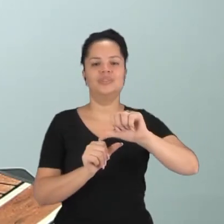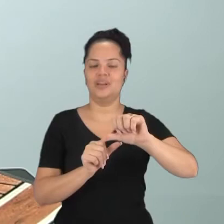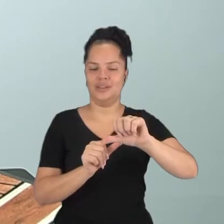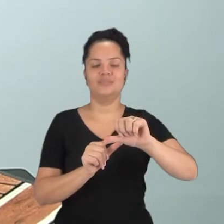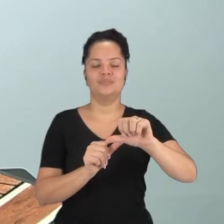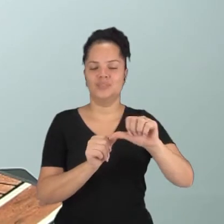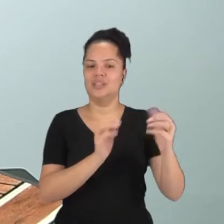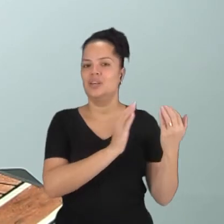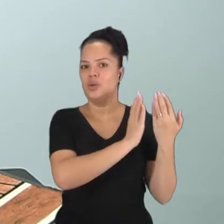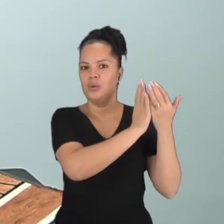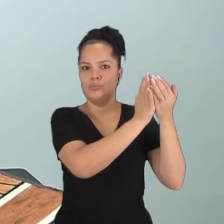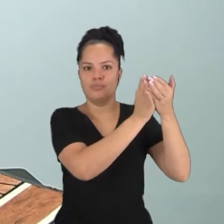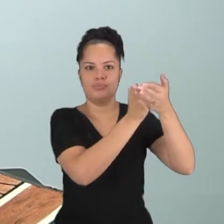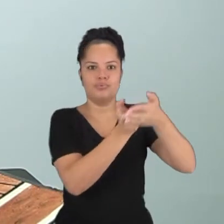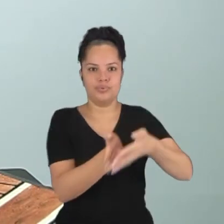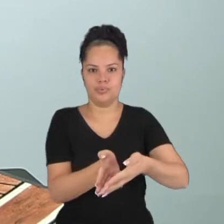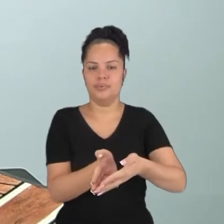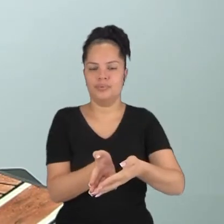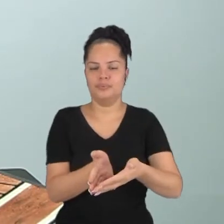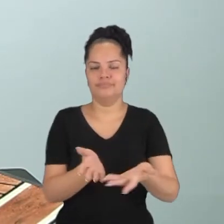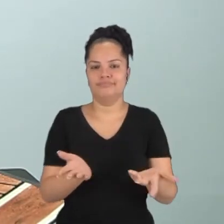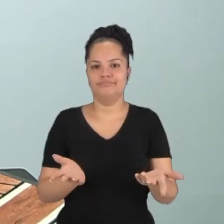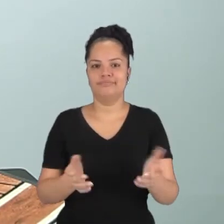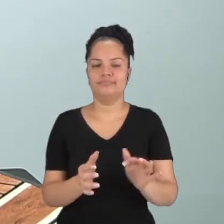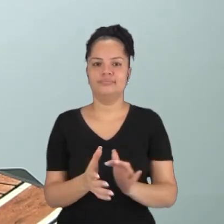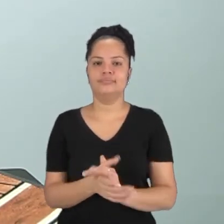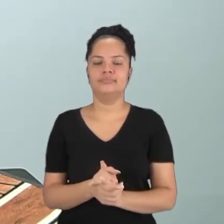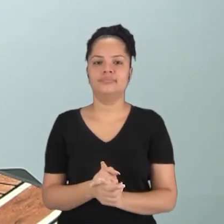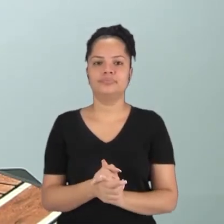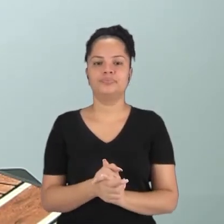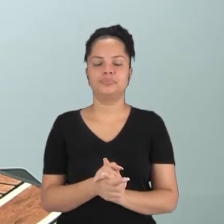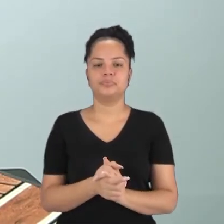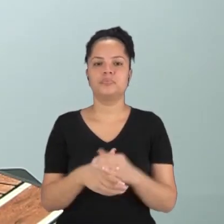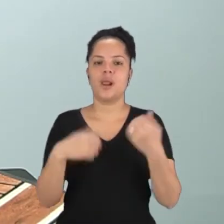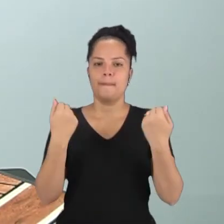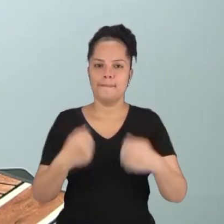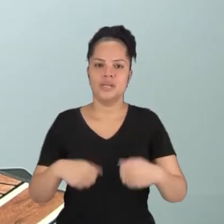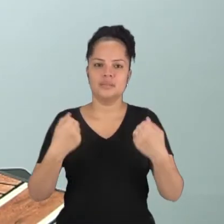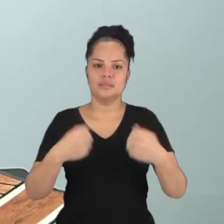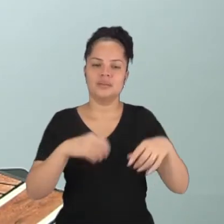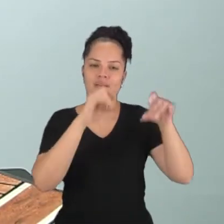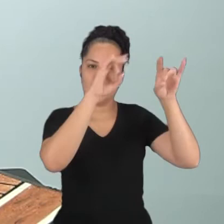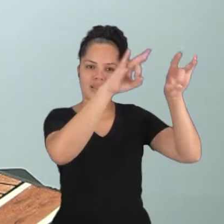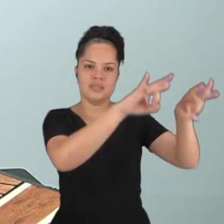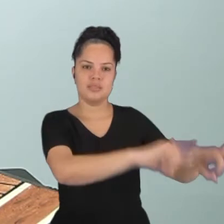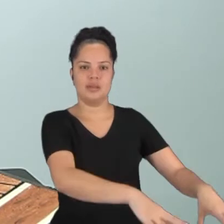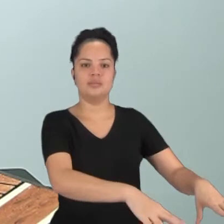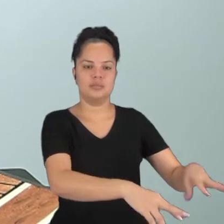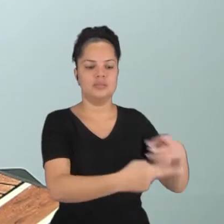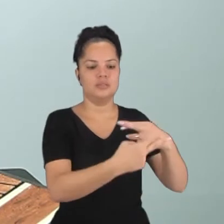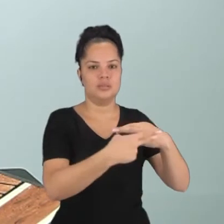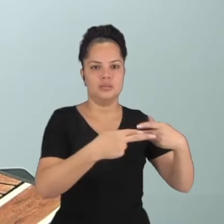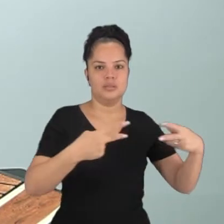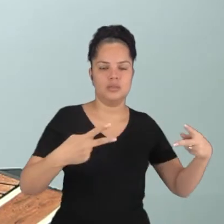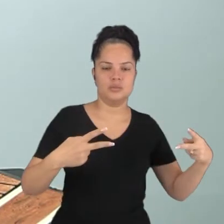assim, né, se despojar, né? Se libertar de tudo aquilo e se aprisionar,